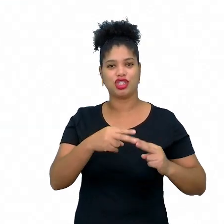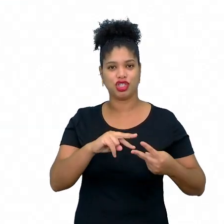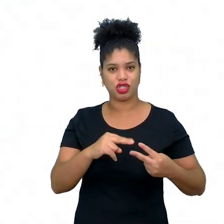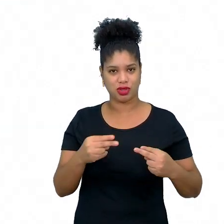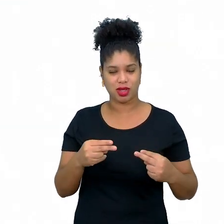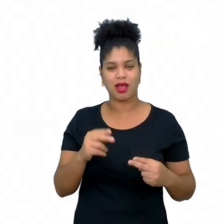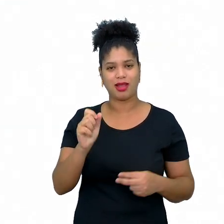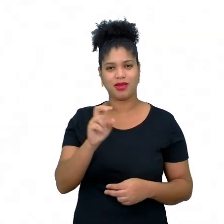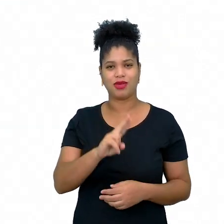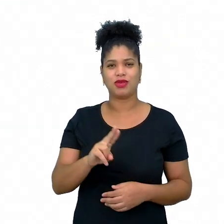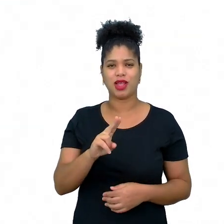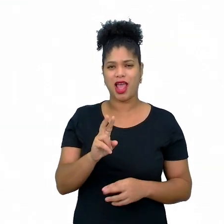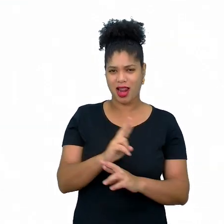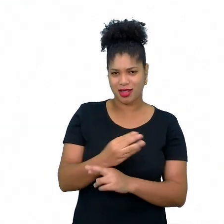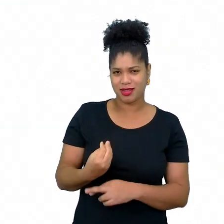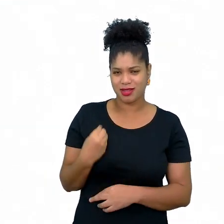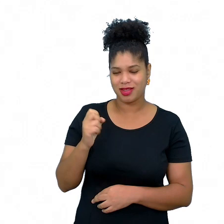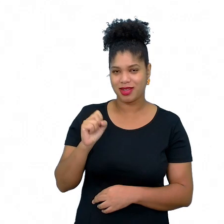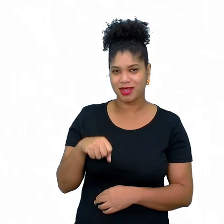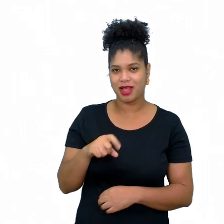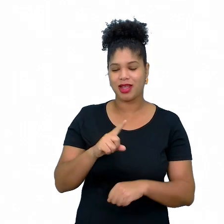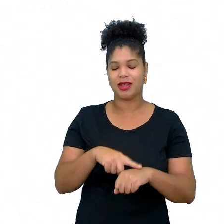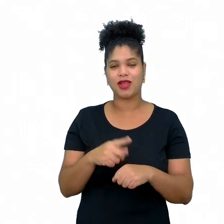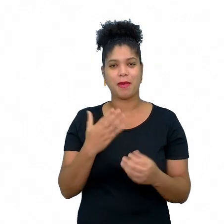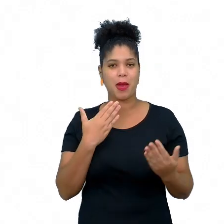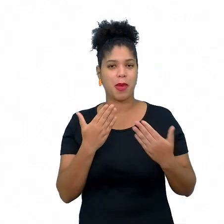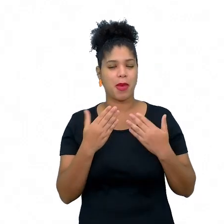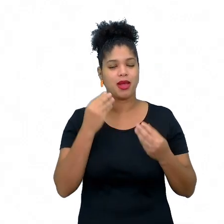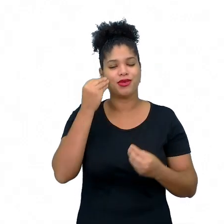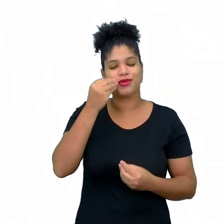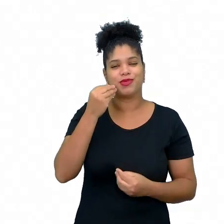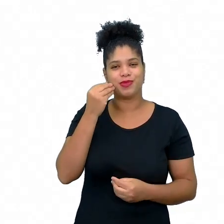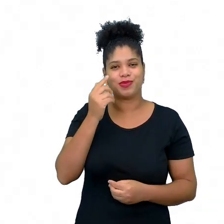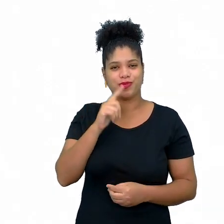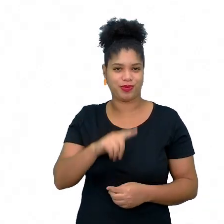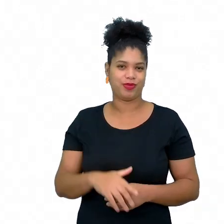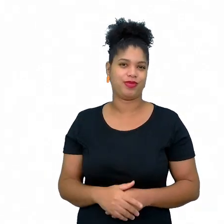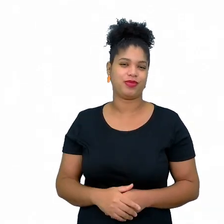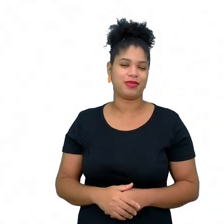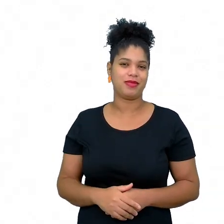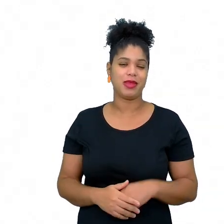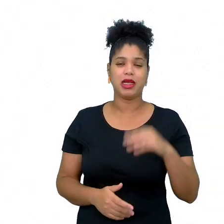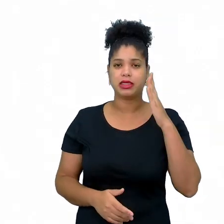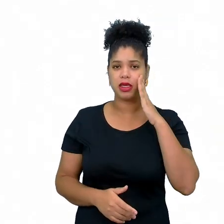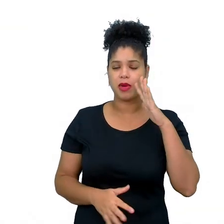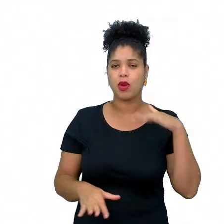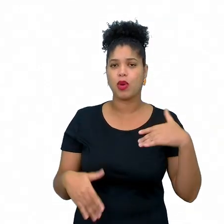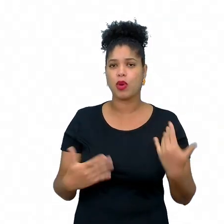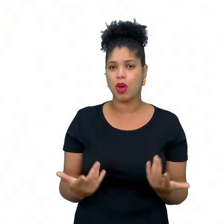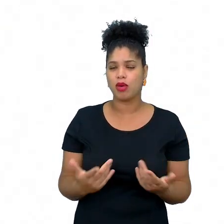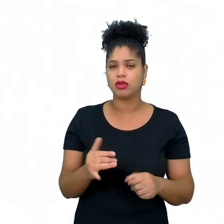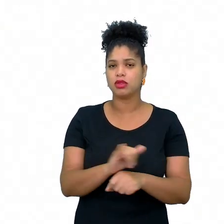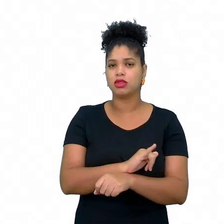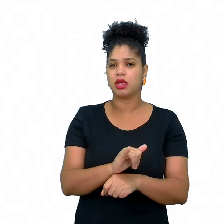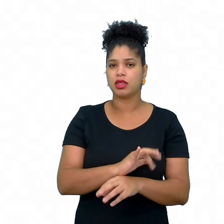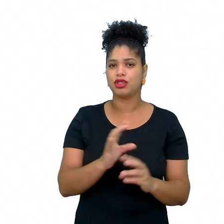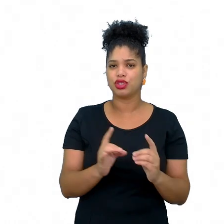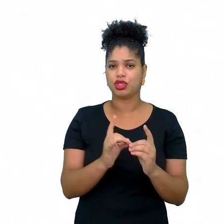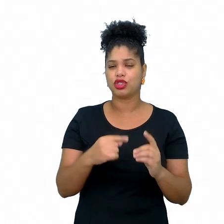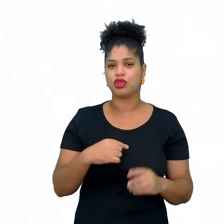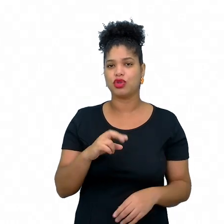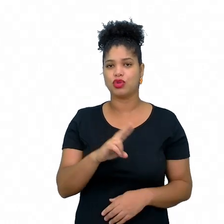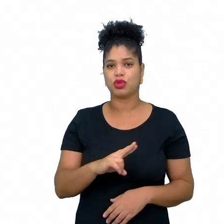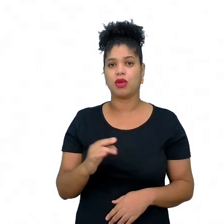relações quando eu estou nesse momento de discussão, experimentação? Quais são esses recursos didáticos que nós vamos utilizar? E a importância